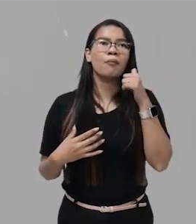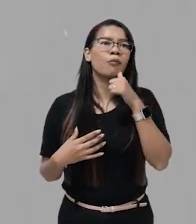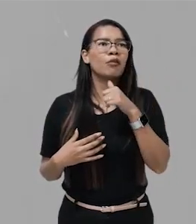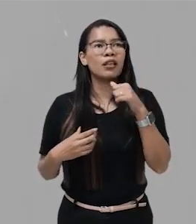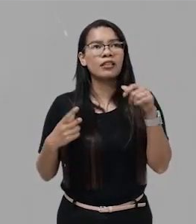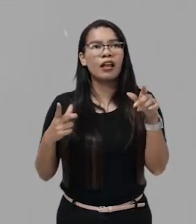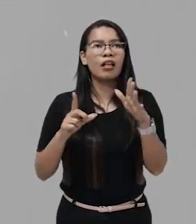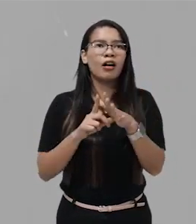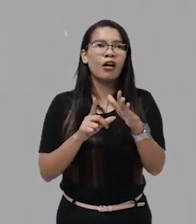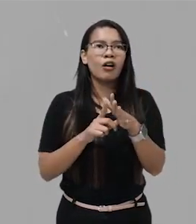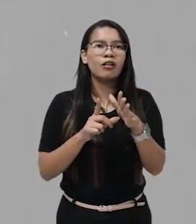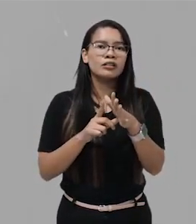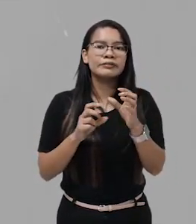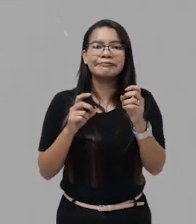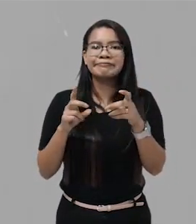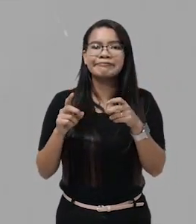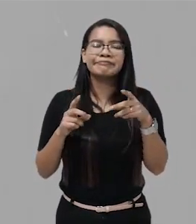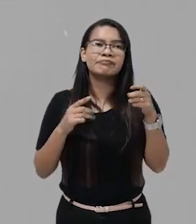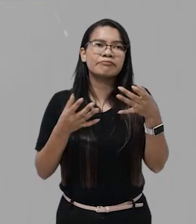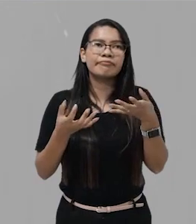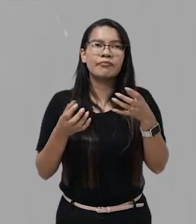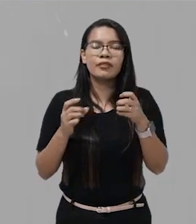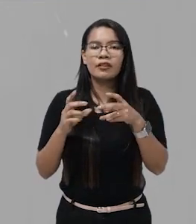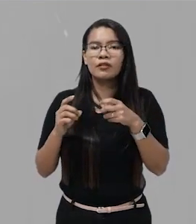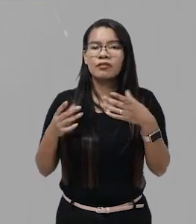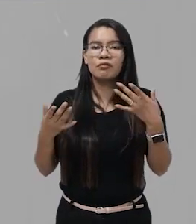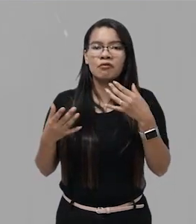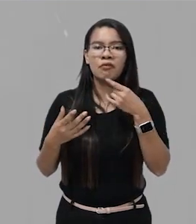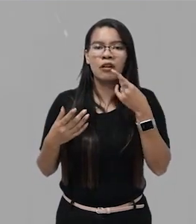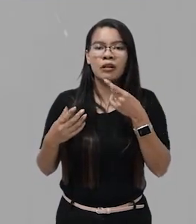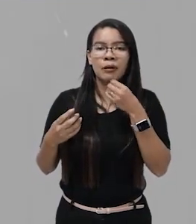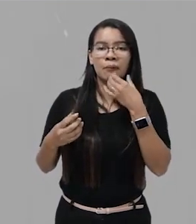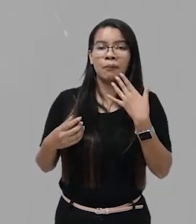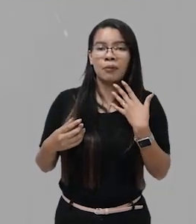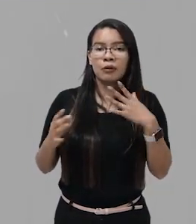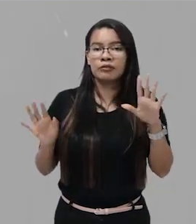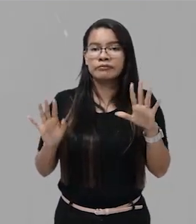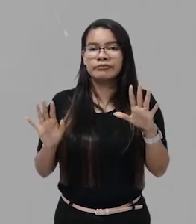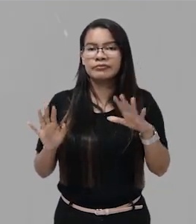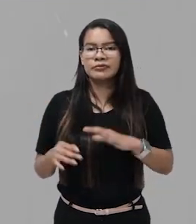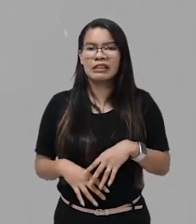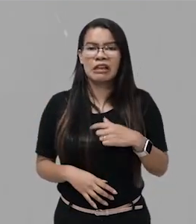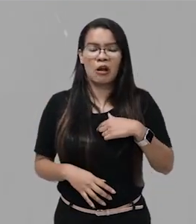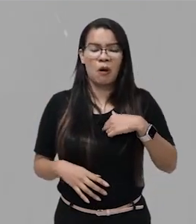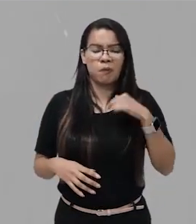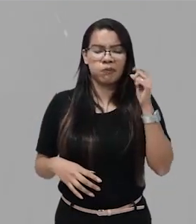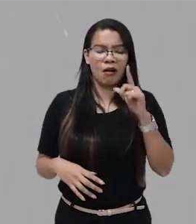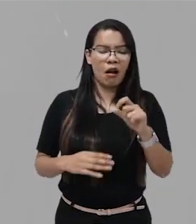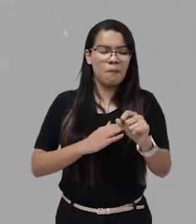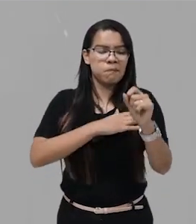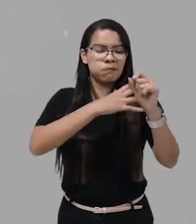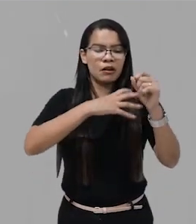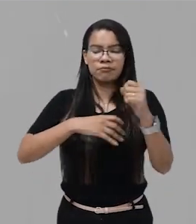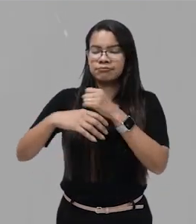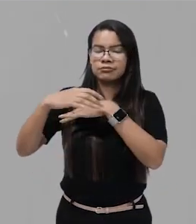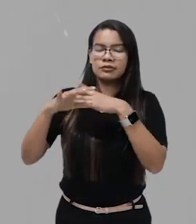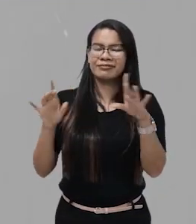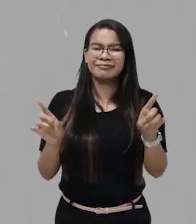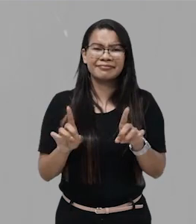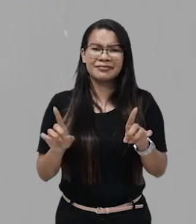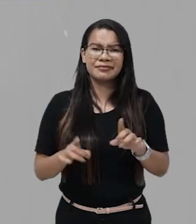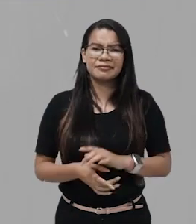tem informação nenhuma, que a vendedora disse que é bom. Me disse que é bom, que eu vou ganhar massa muscular, que eu vou fazer isso, aquilo,